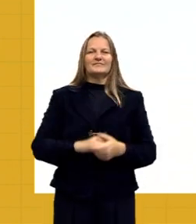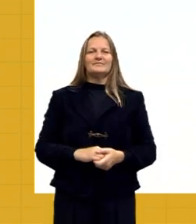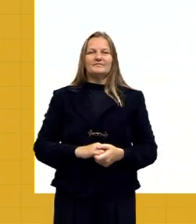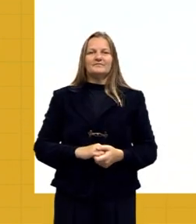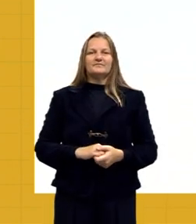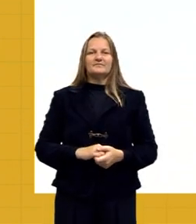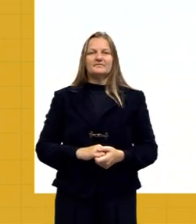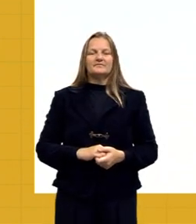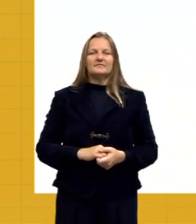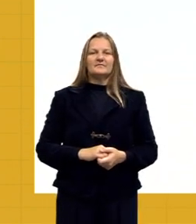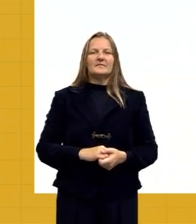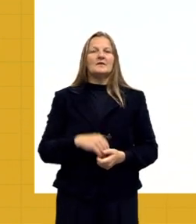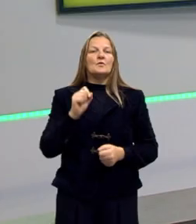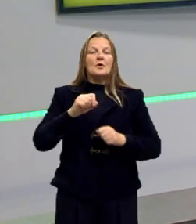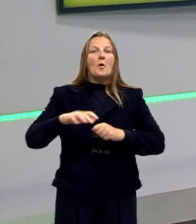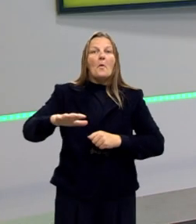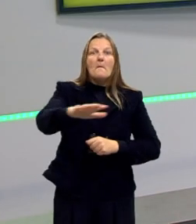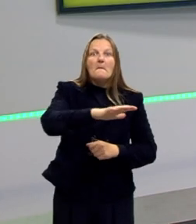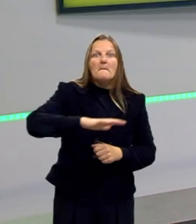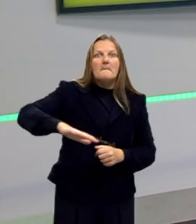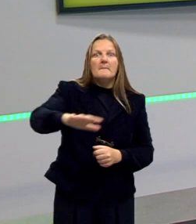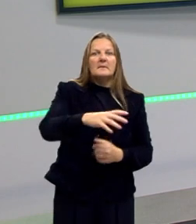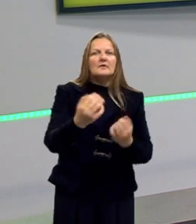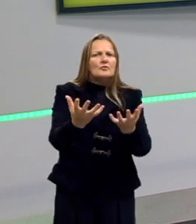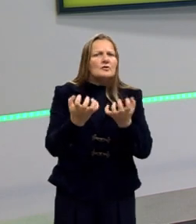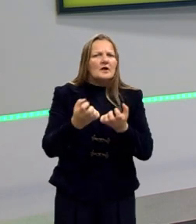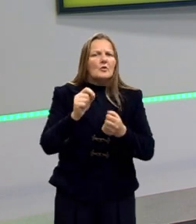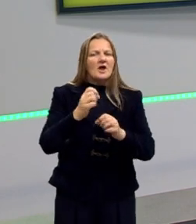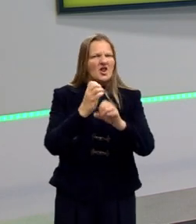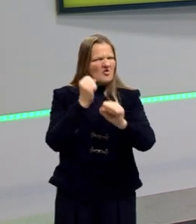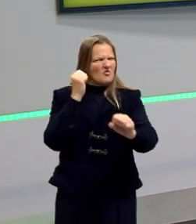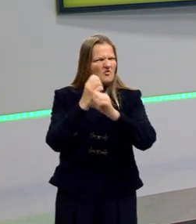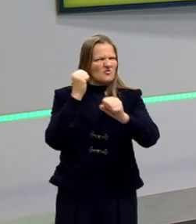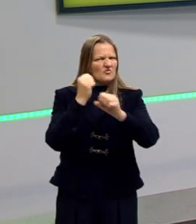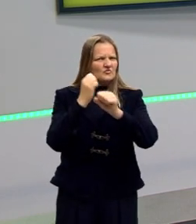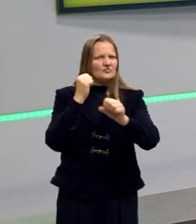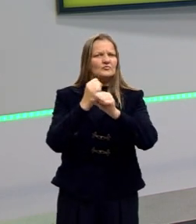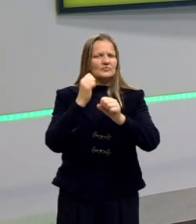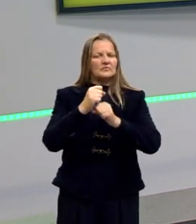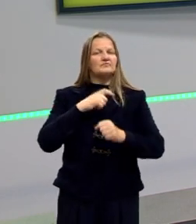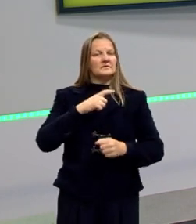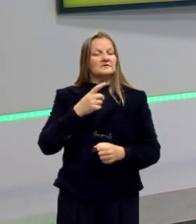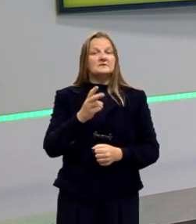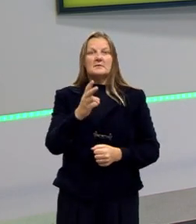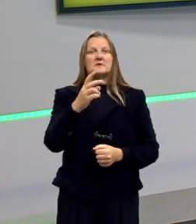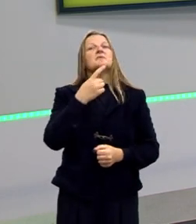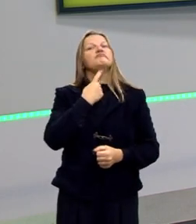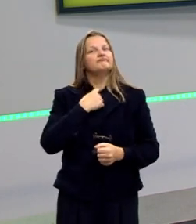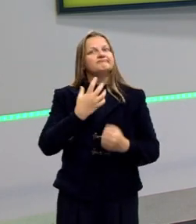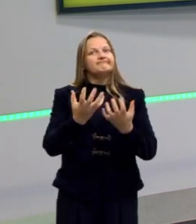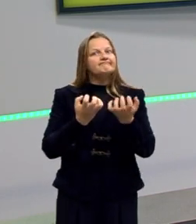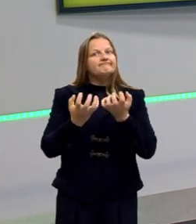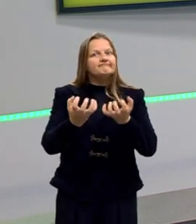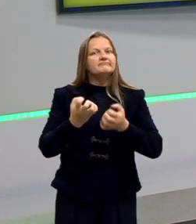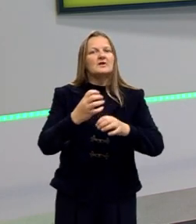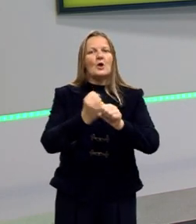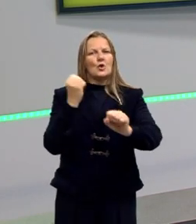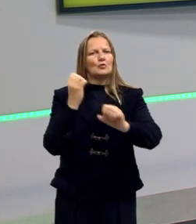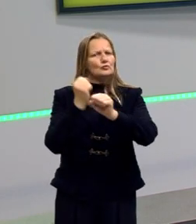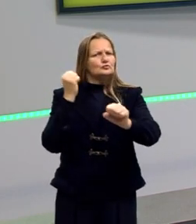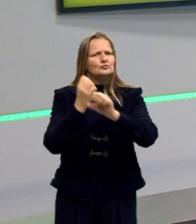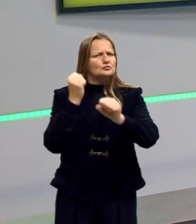bom o mercado vai querer ganhar lucro né Essa é a grande questão Então vai ser